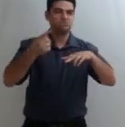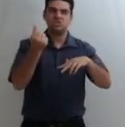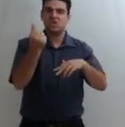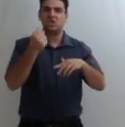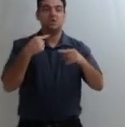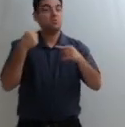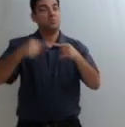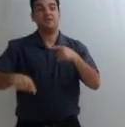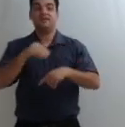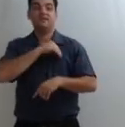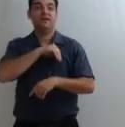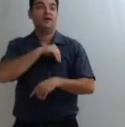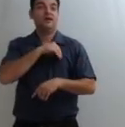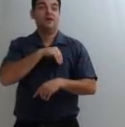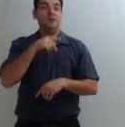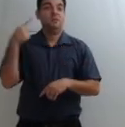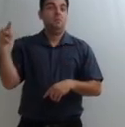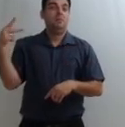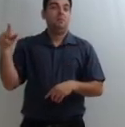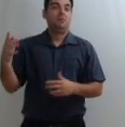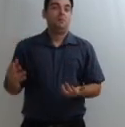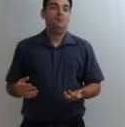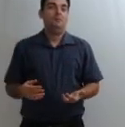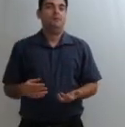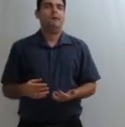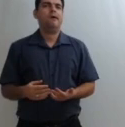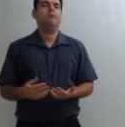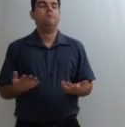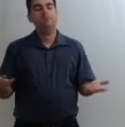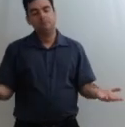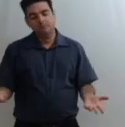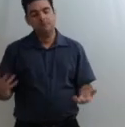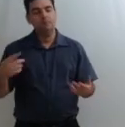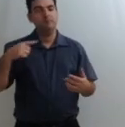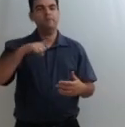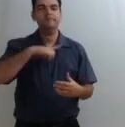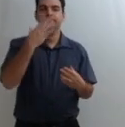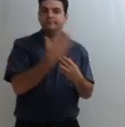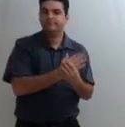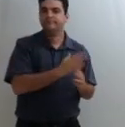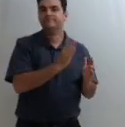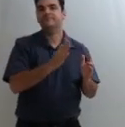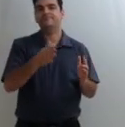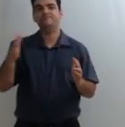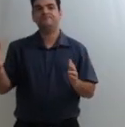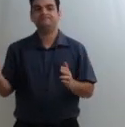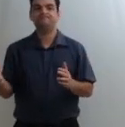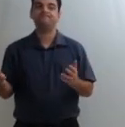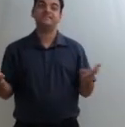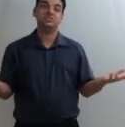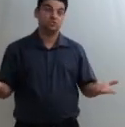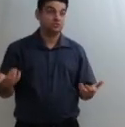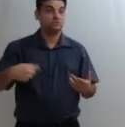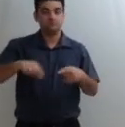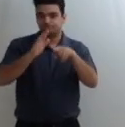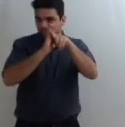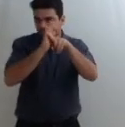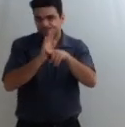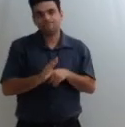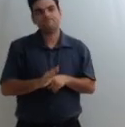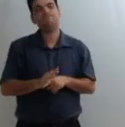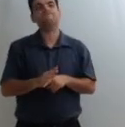patrimônio do paciente. Claro que isso é objeto do processo, e se houver justificativa para tanto, isso